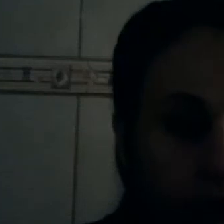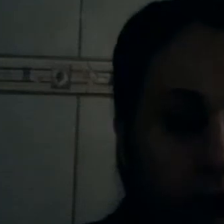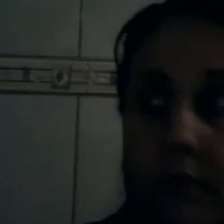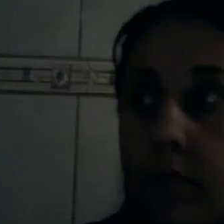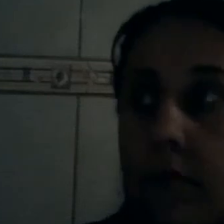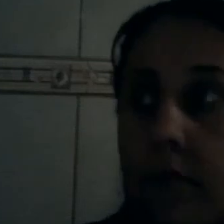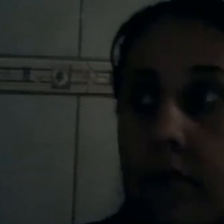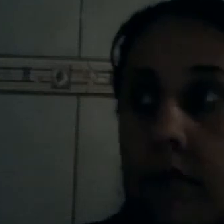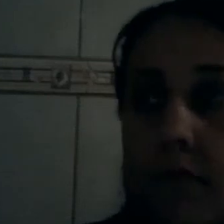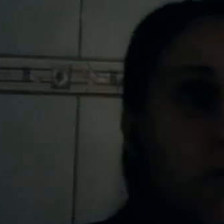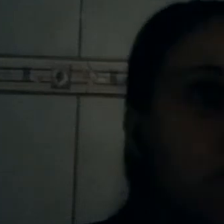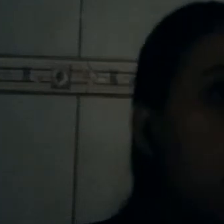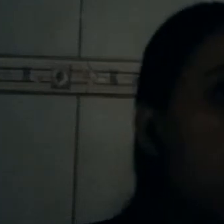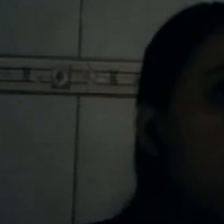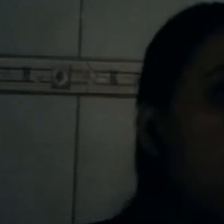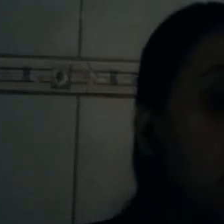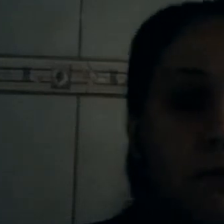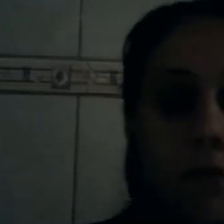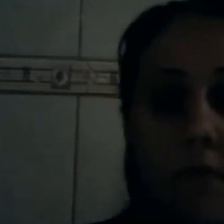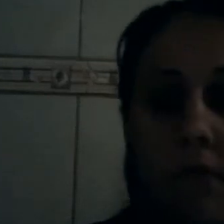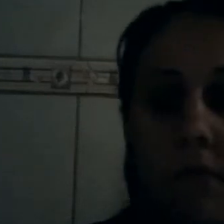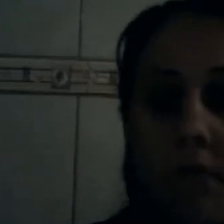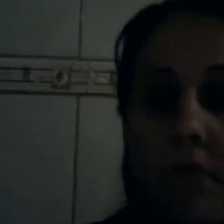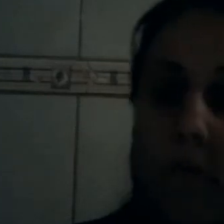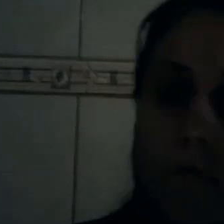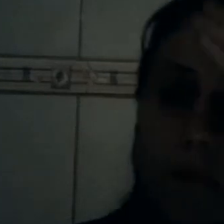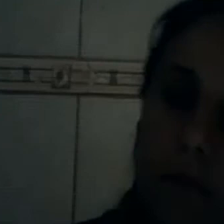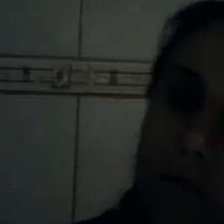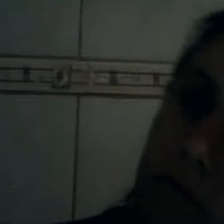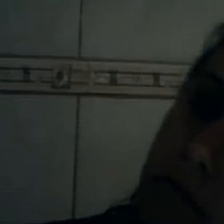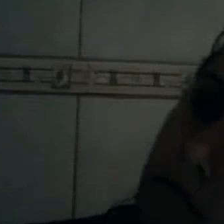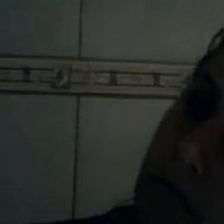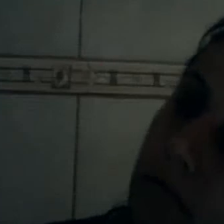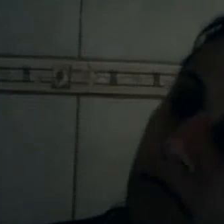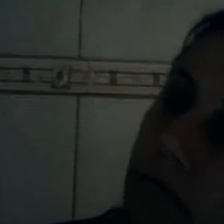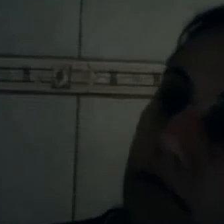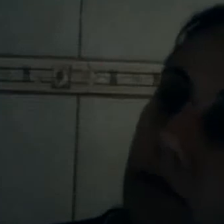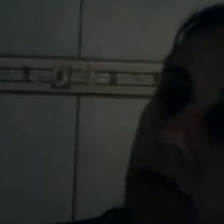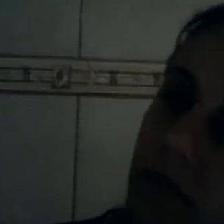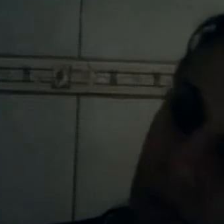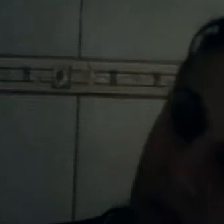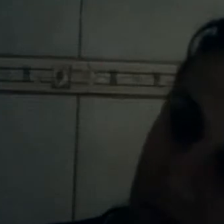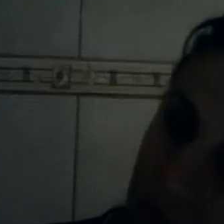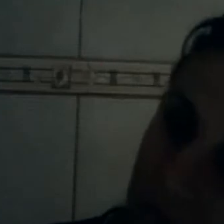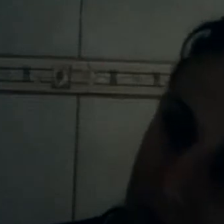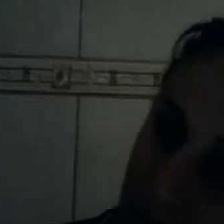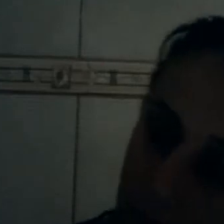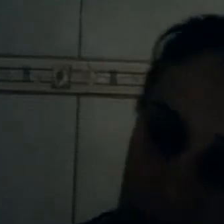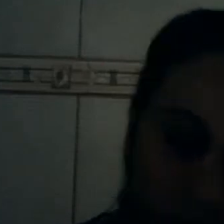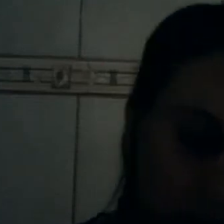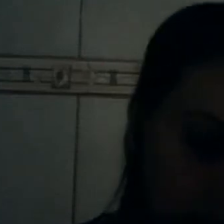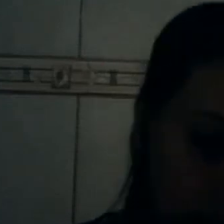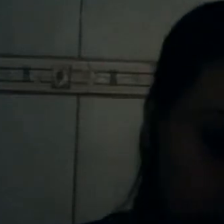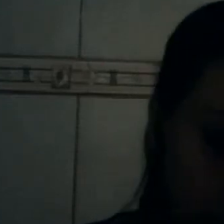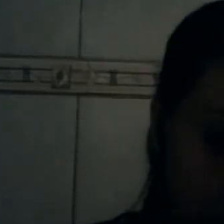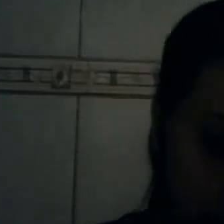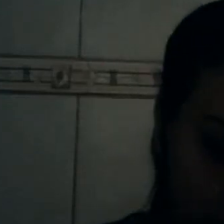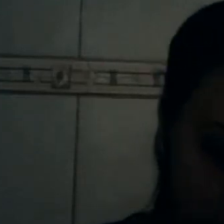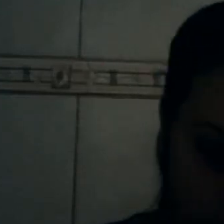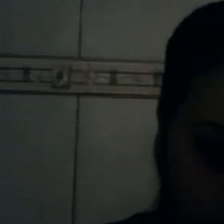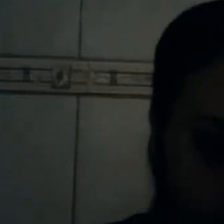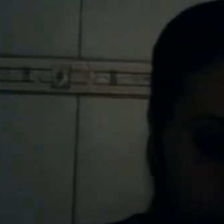encontrar nessas lâminas, eu vou deixar para a gente ver a resolução comentada dele, ok?